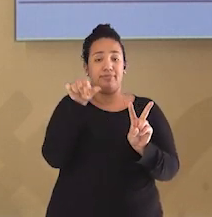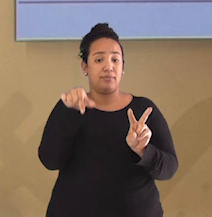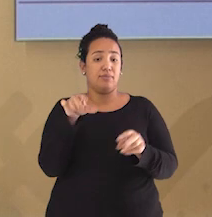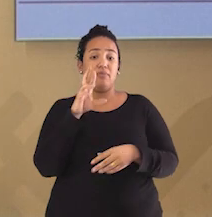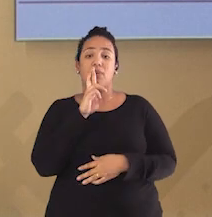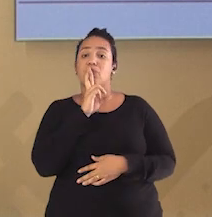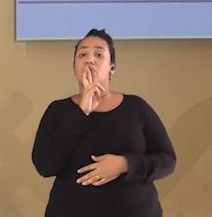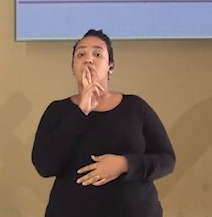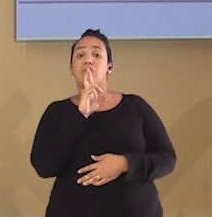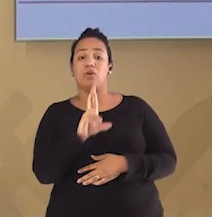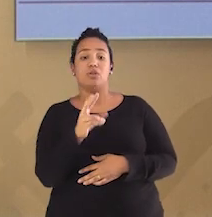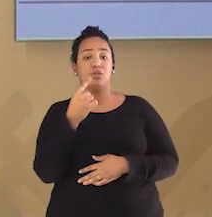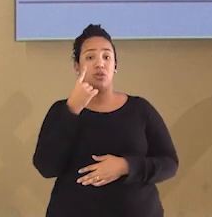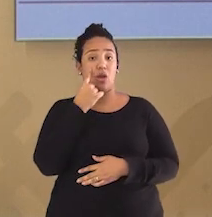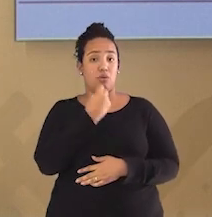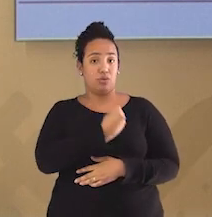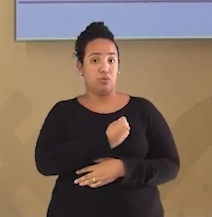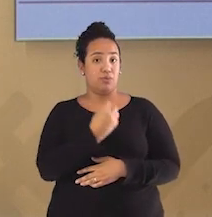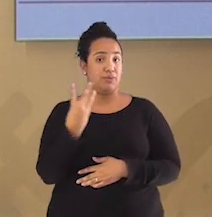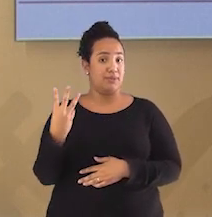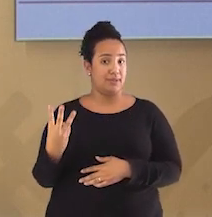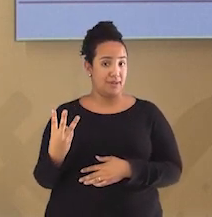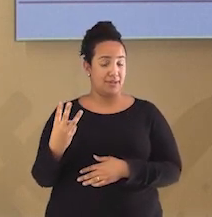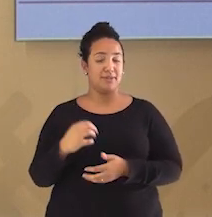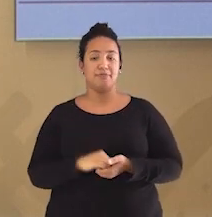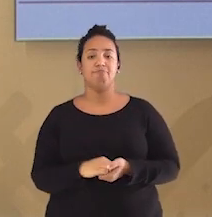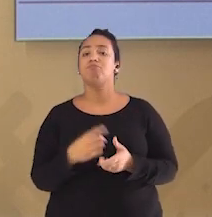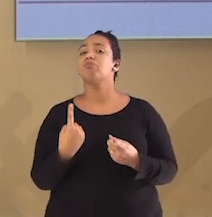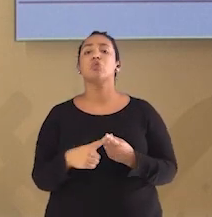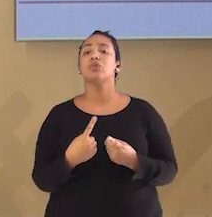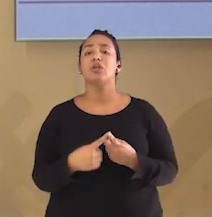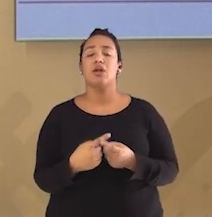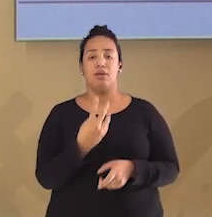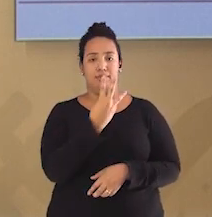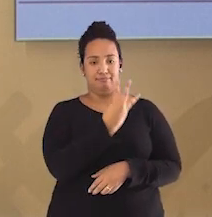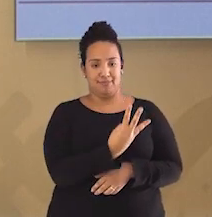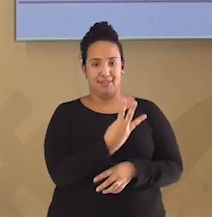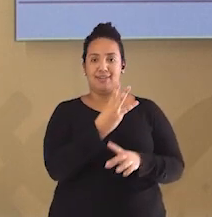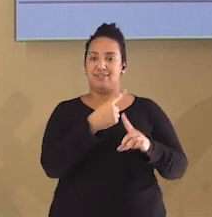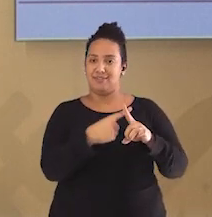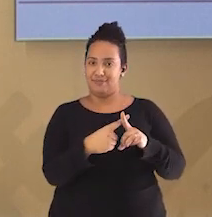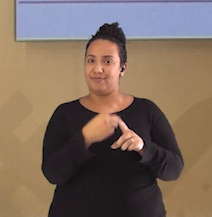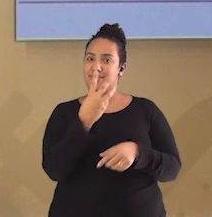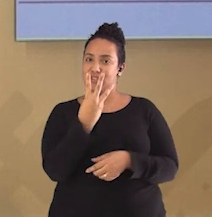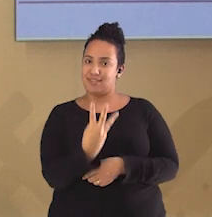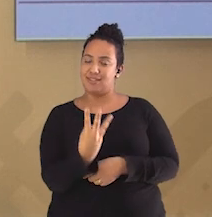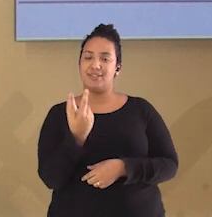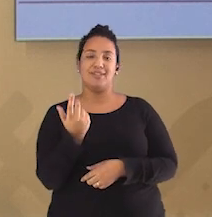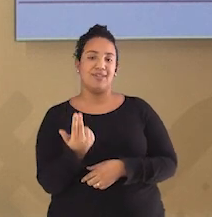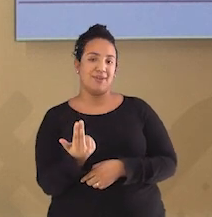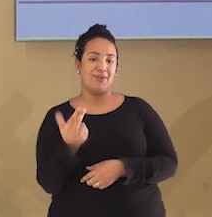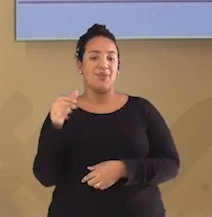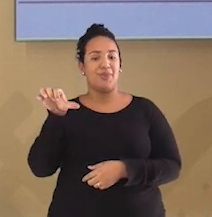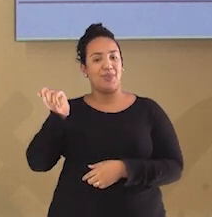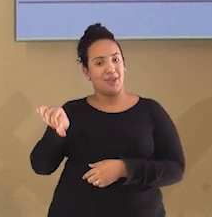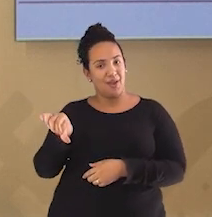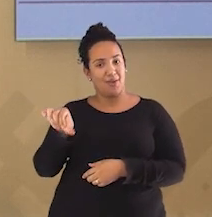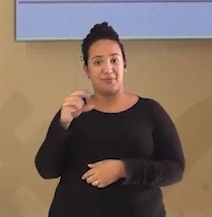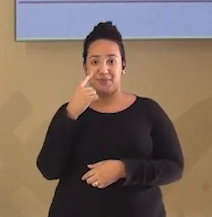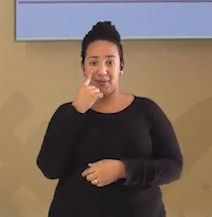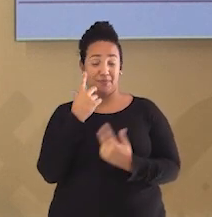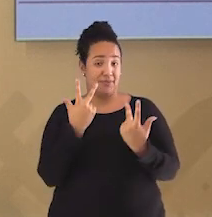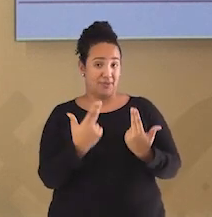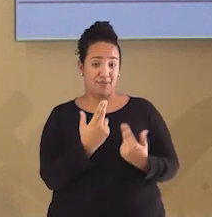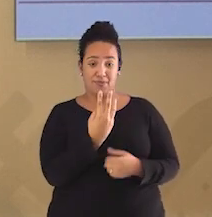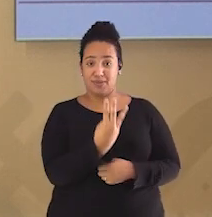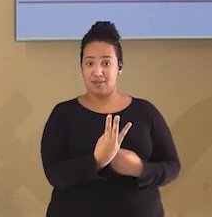o resultado será o número 3, porque 3 vezes 3 é a mesma coisa que eu resolver